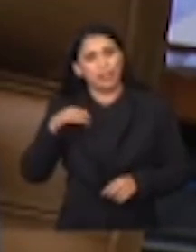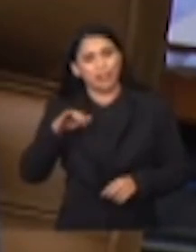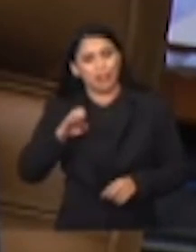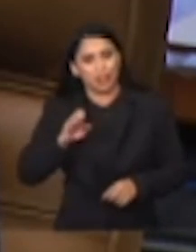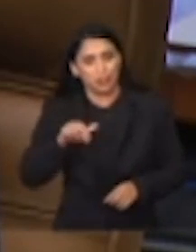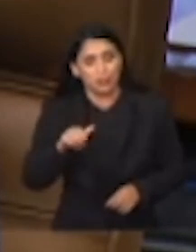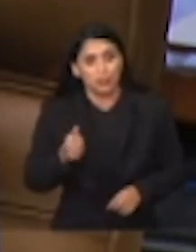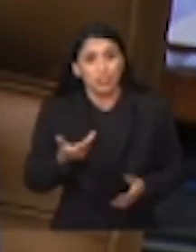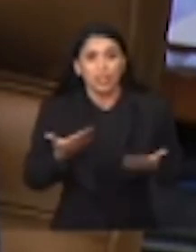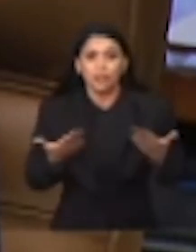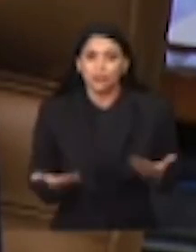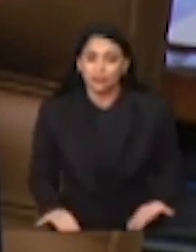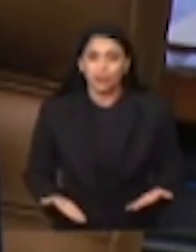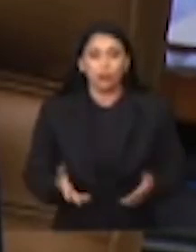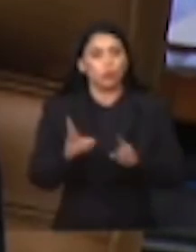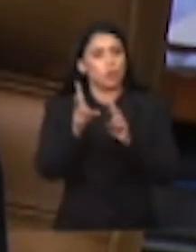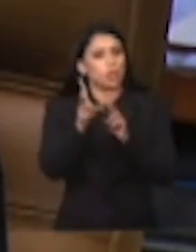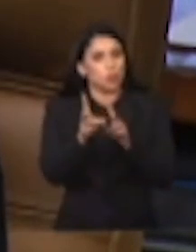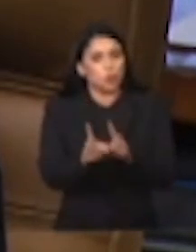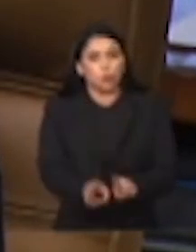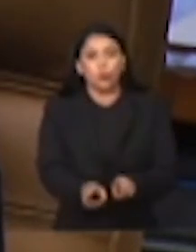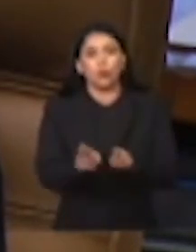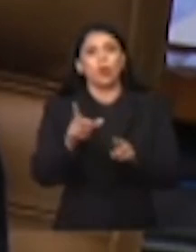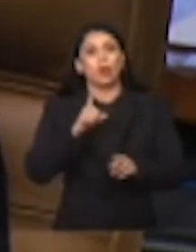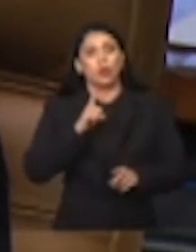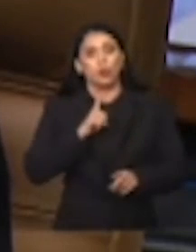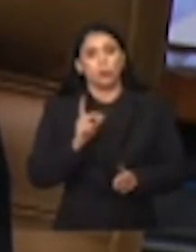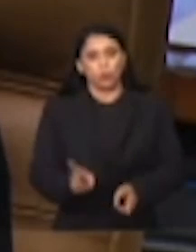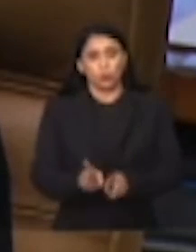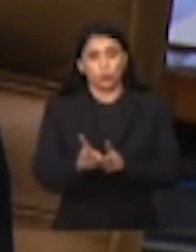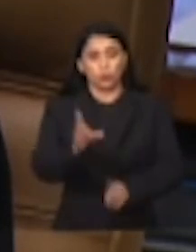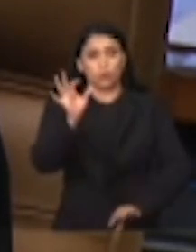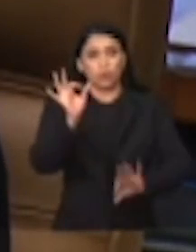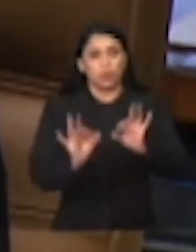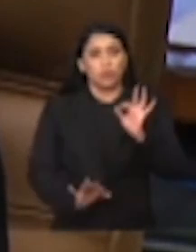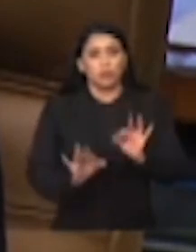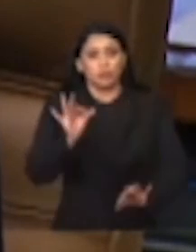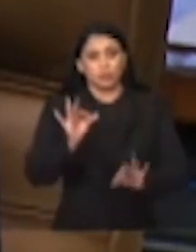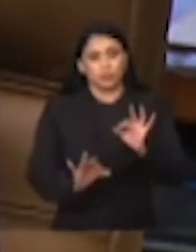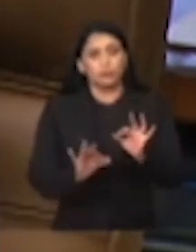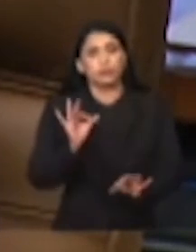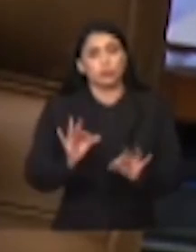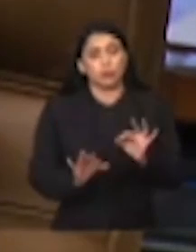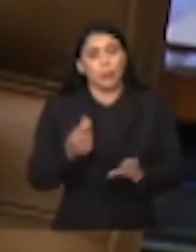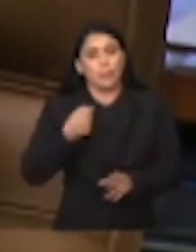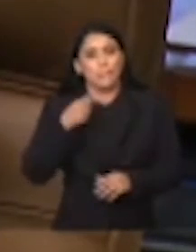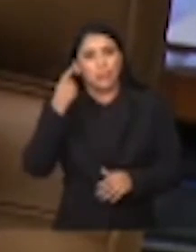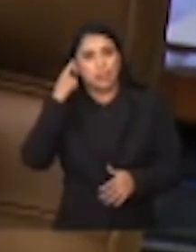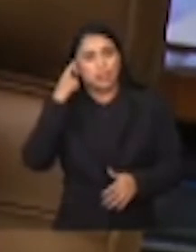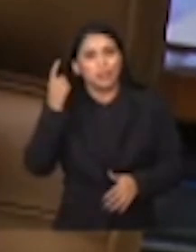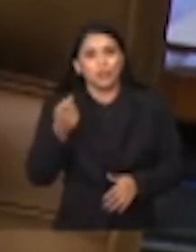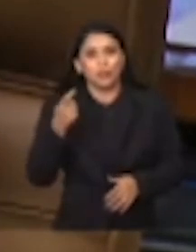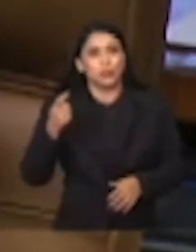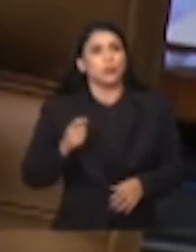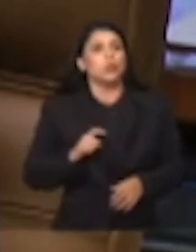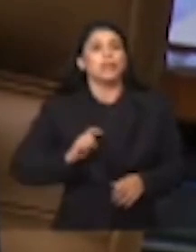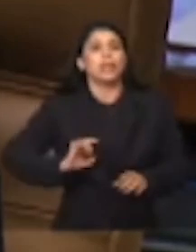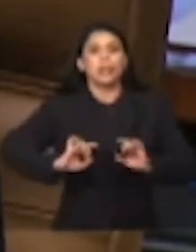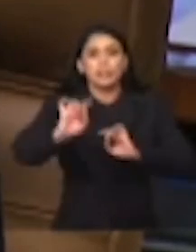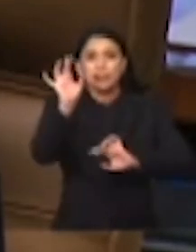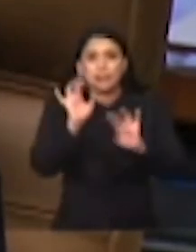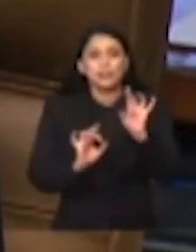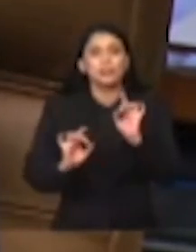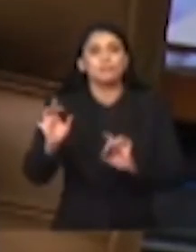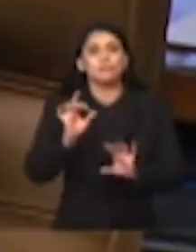serenamente do mesmo jeito continuo julgando e acho um privilégio na vida está